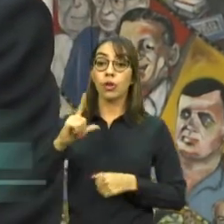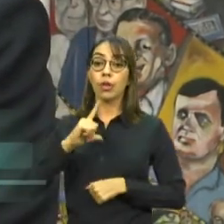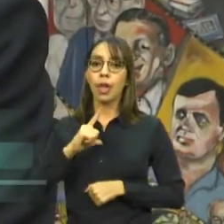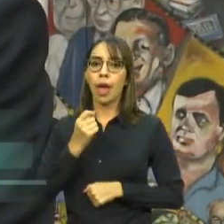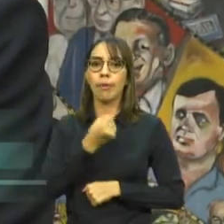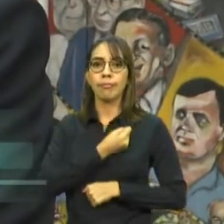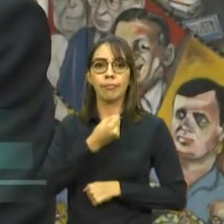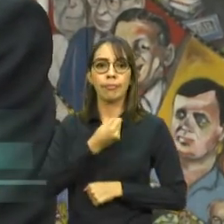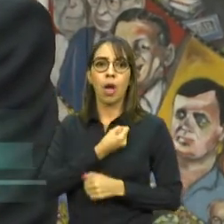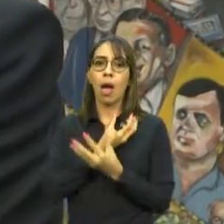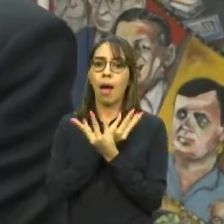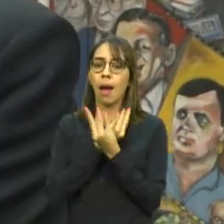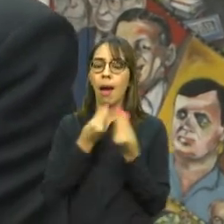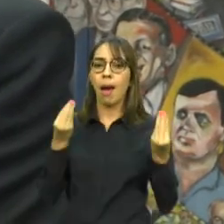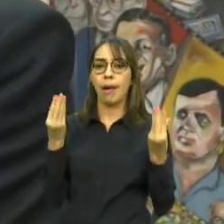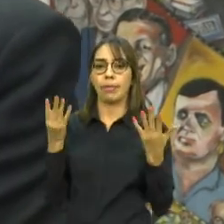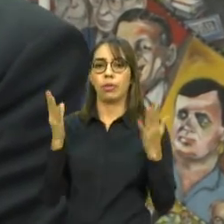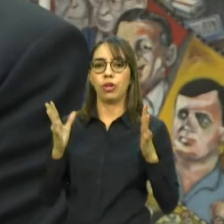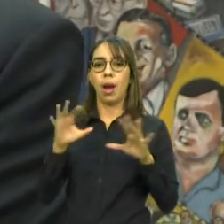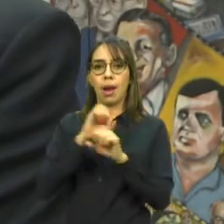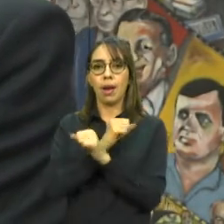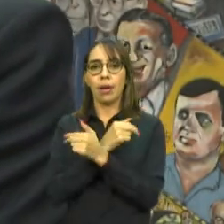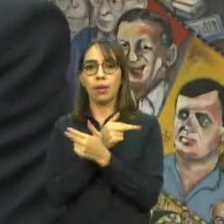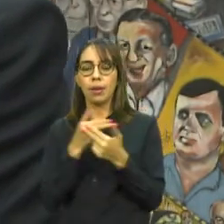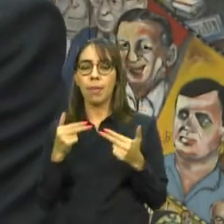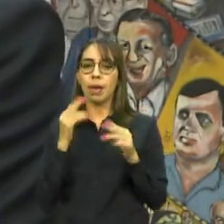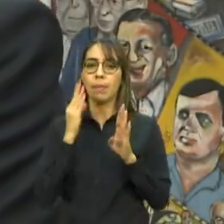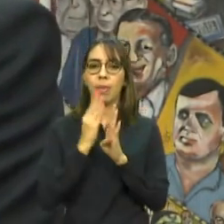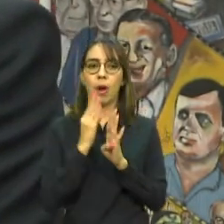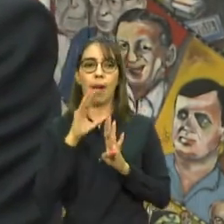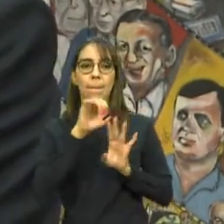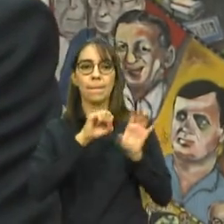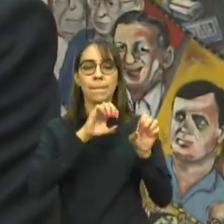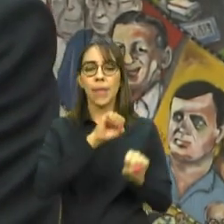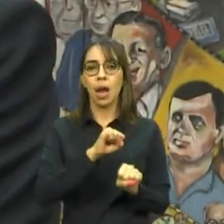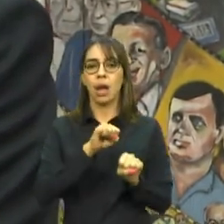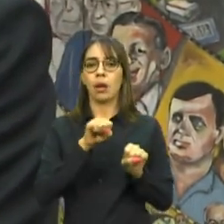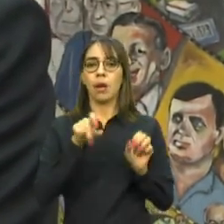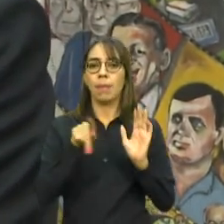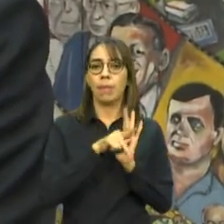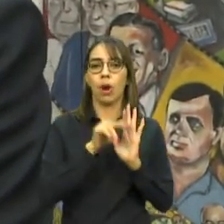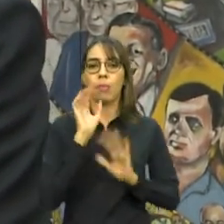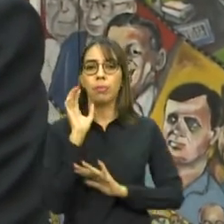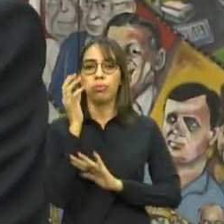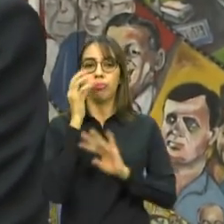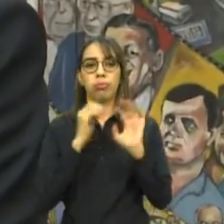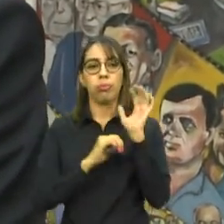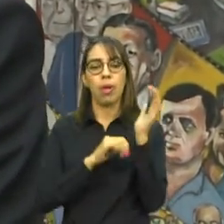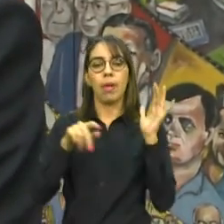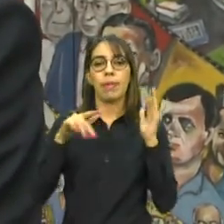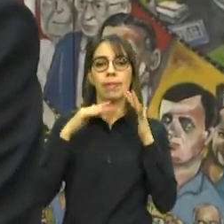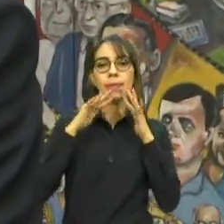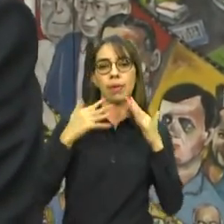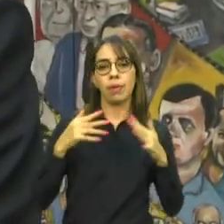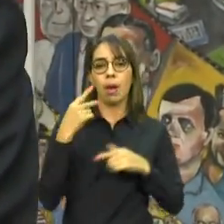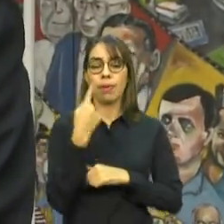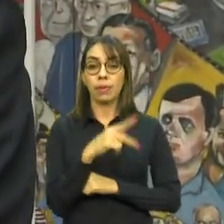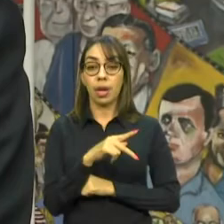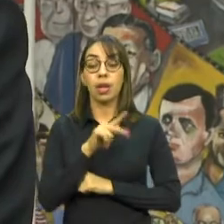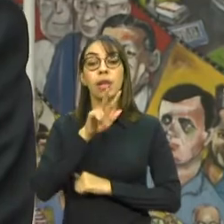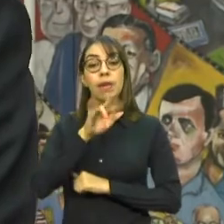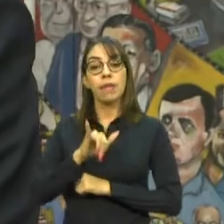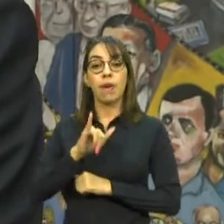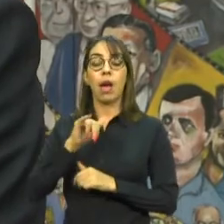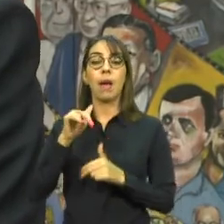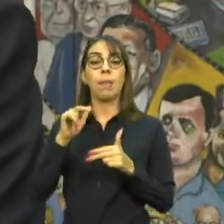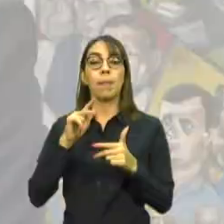que destrói a fauna silvestre nativa e que, inclusive, causa um desequilíbrio ambiental que se reflete,